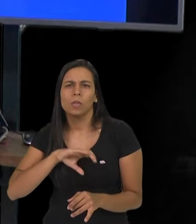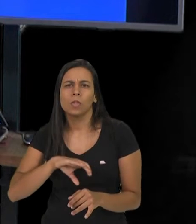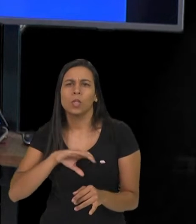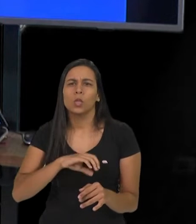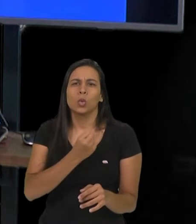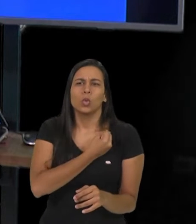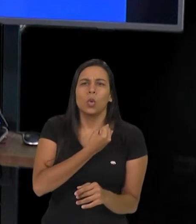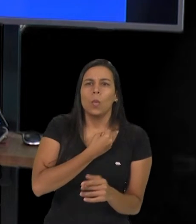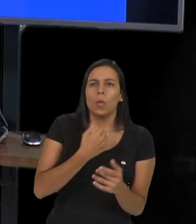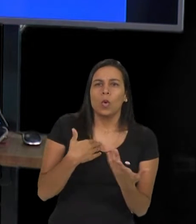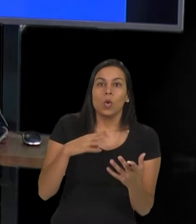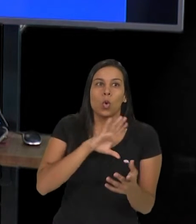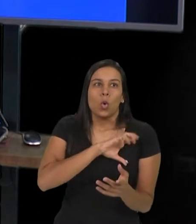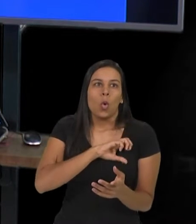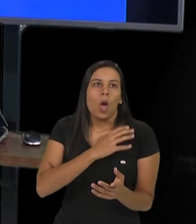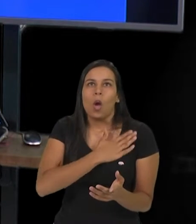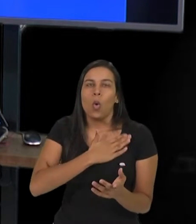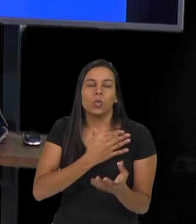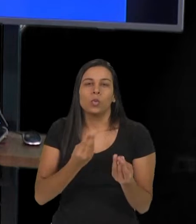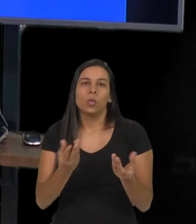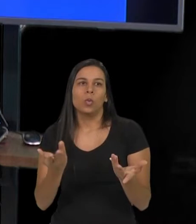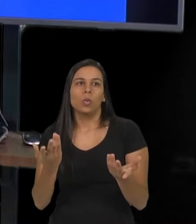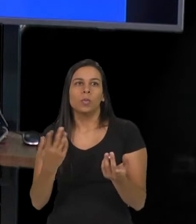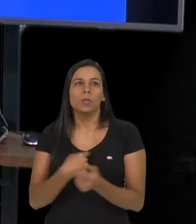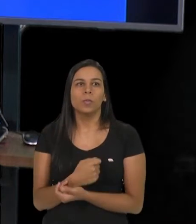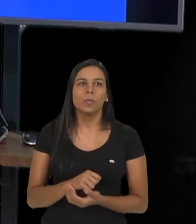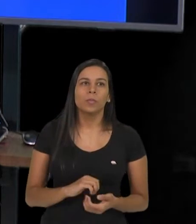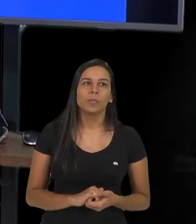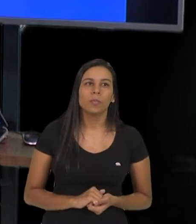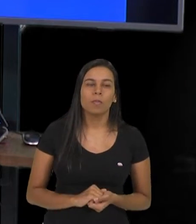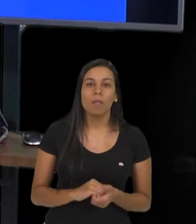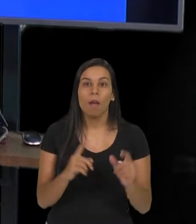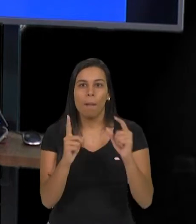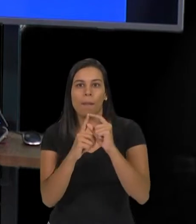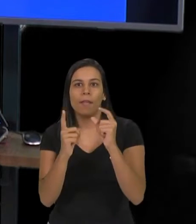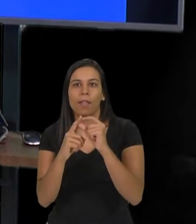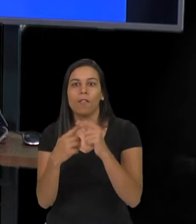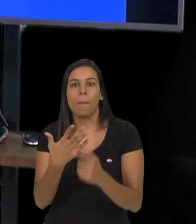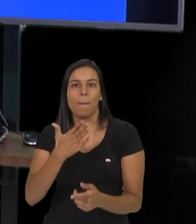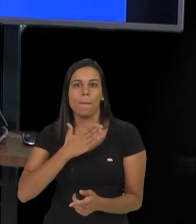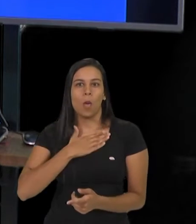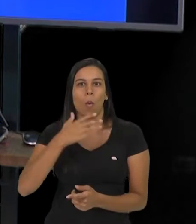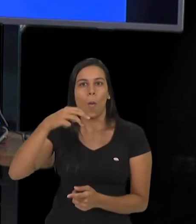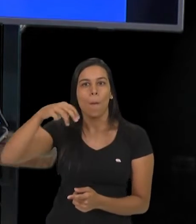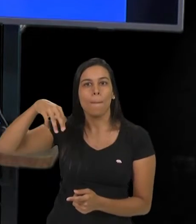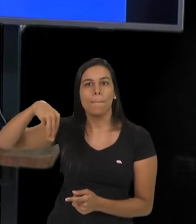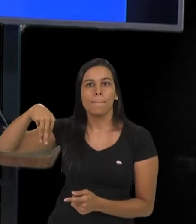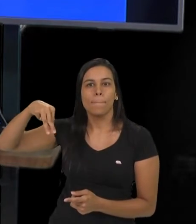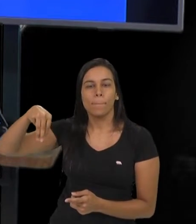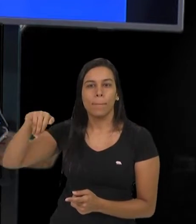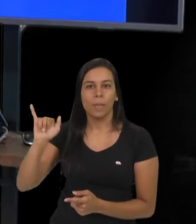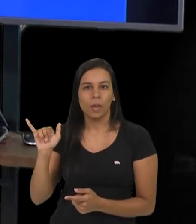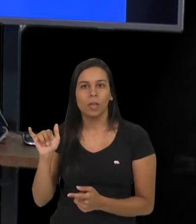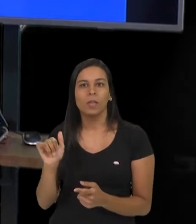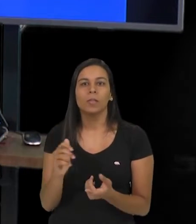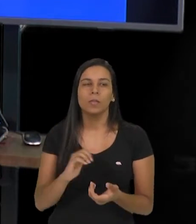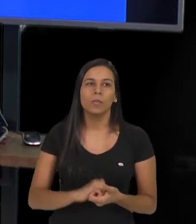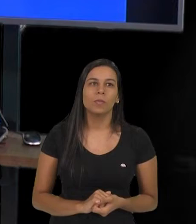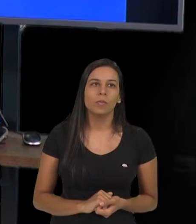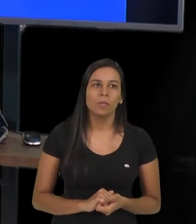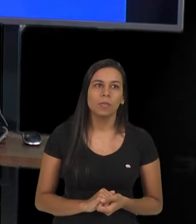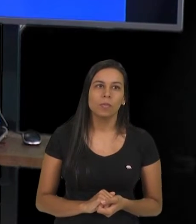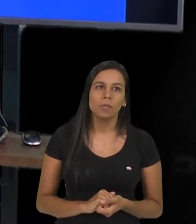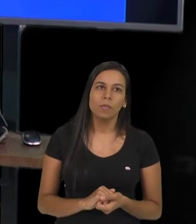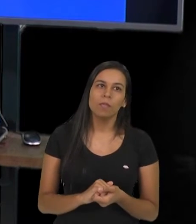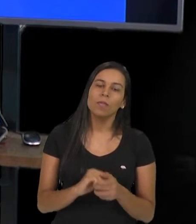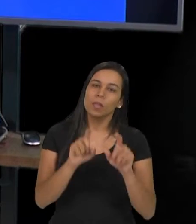né? Então se tem um my aqui, a palavra também de domínio geral, é meu. Então aqui, book teve o sentido que ele tem geralmente nas